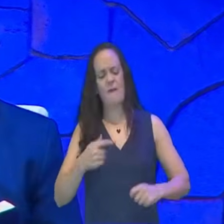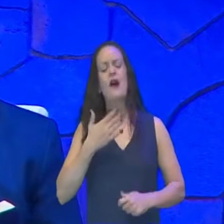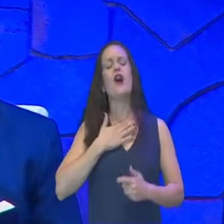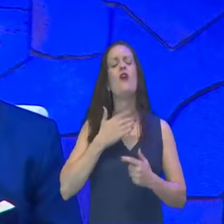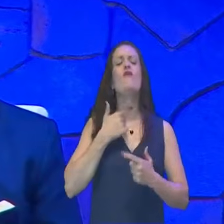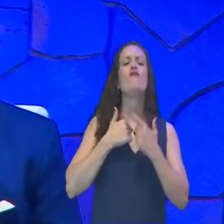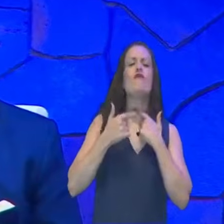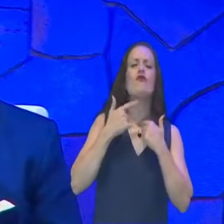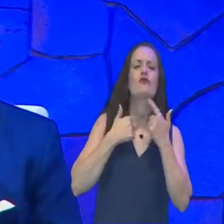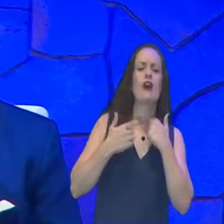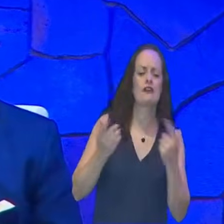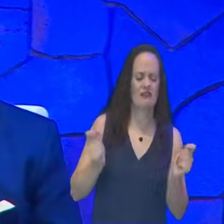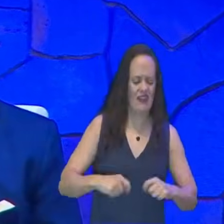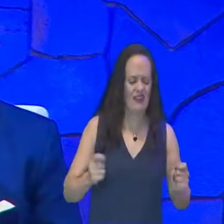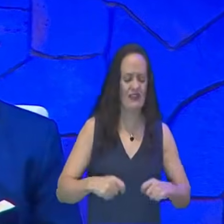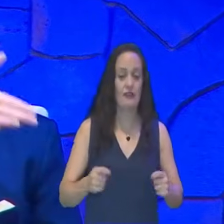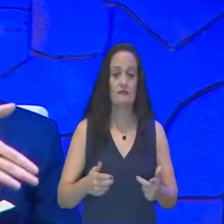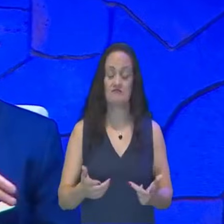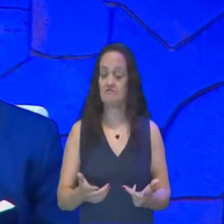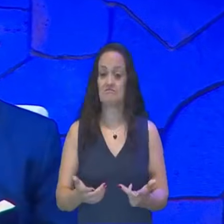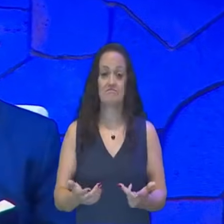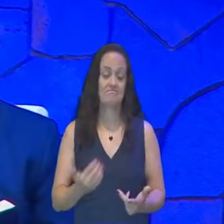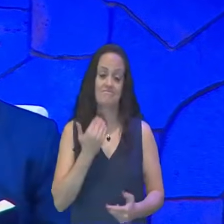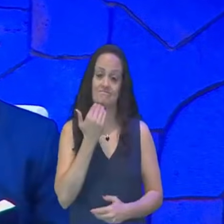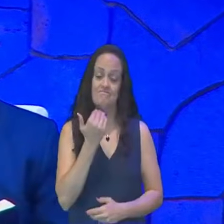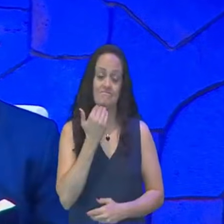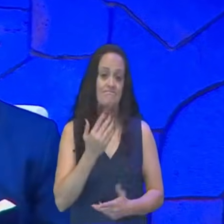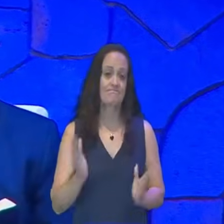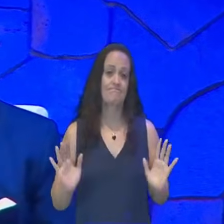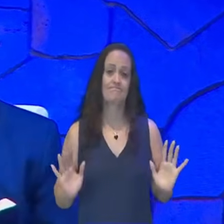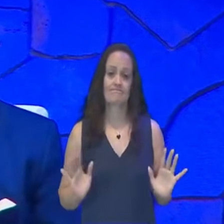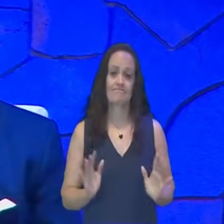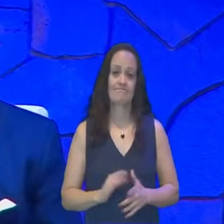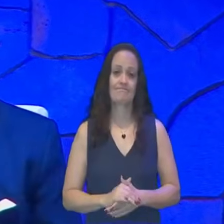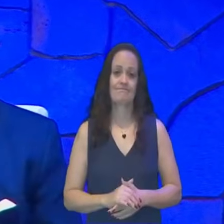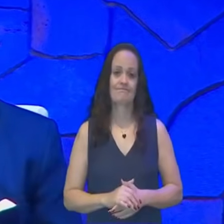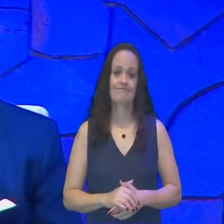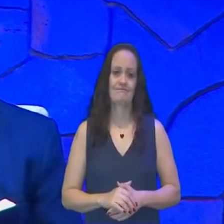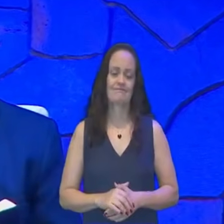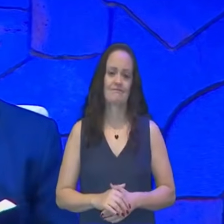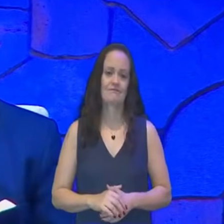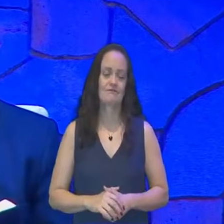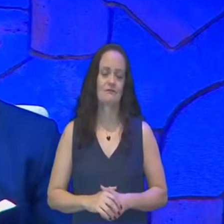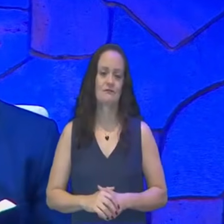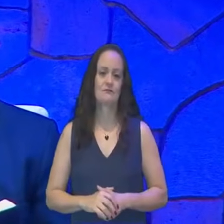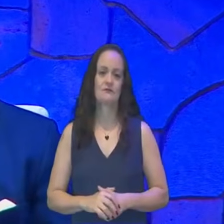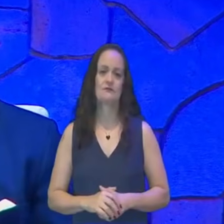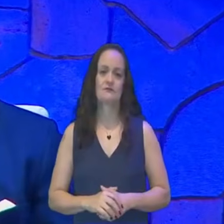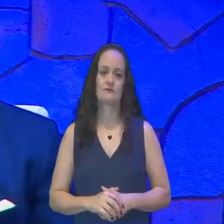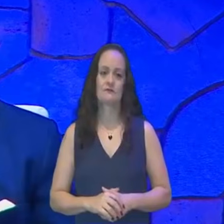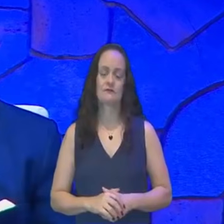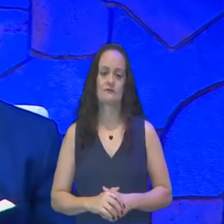essa escala gradual, através de hábitos que nos moldam,